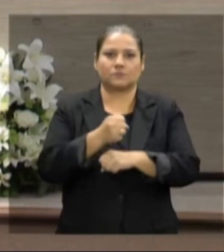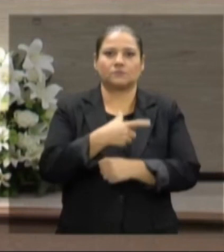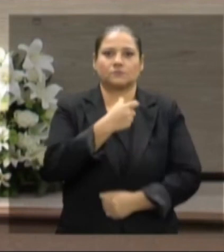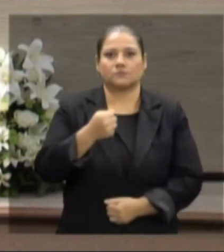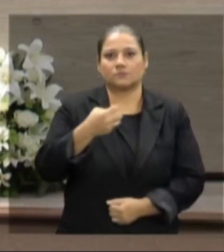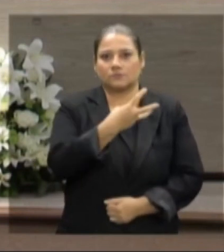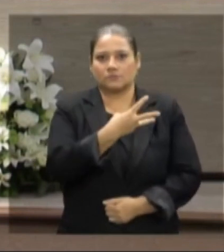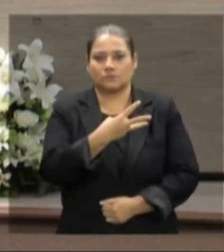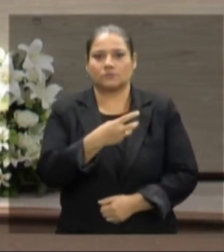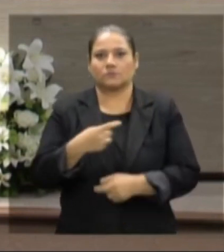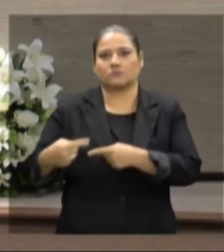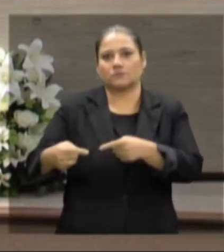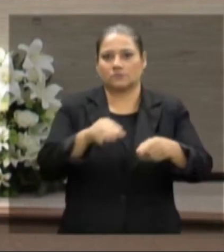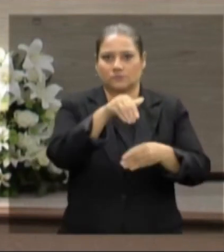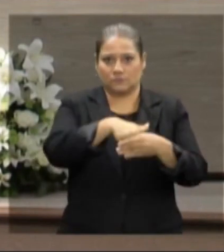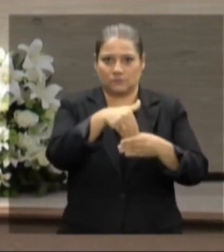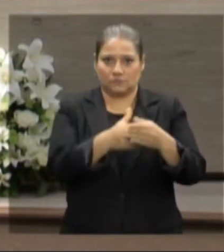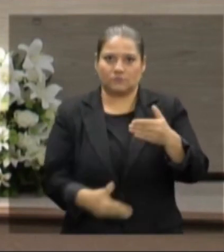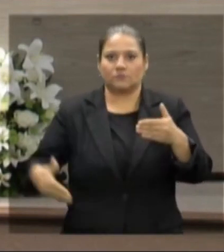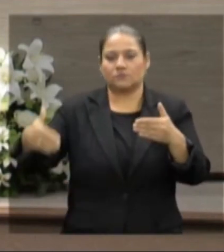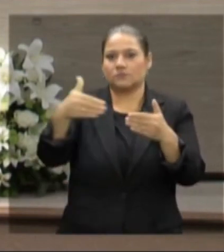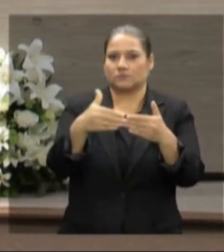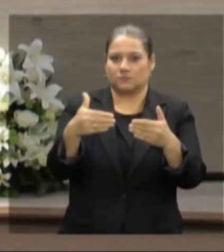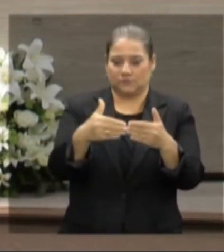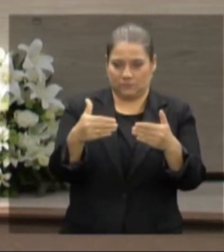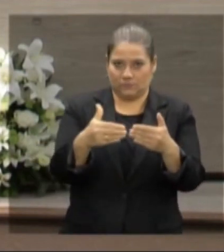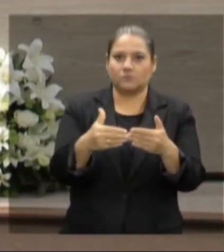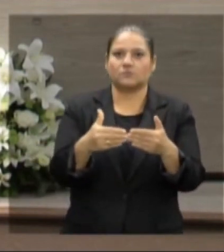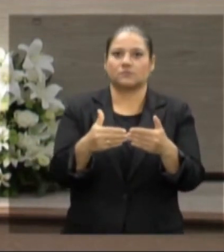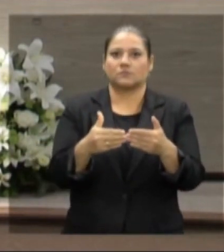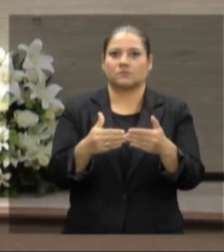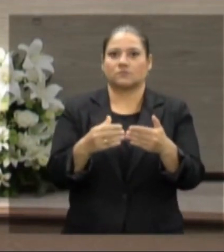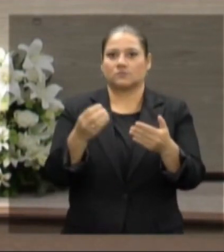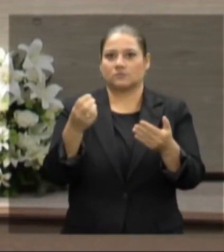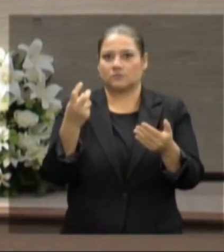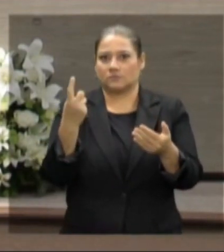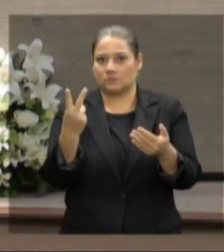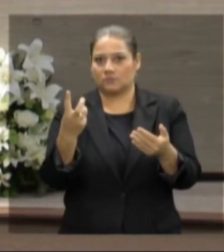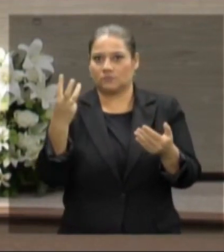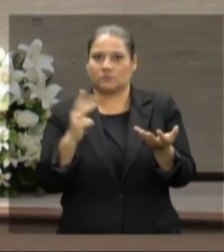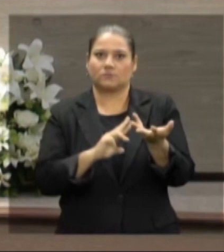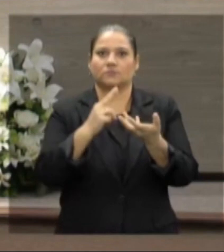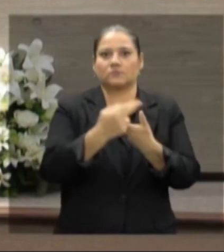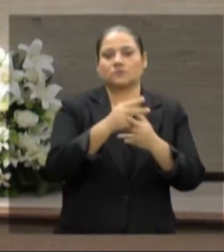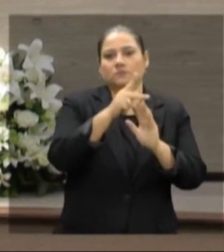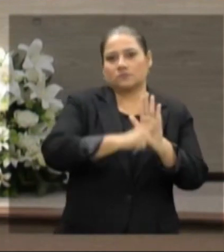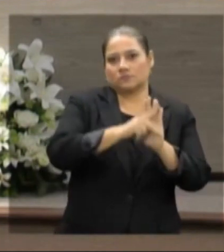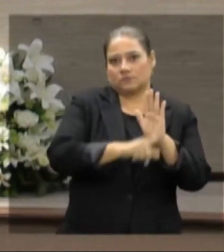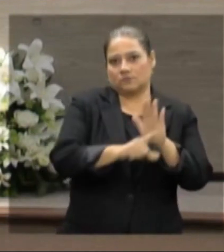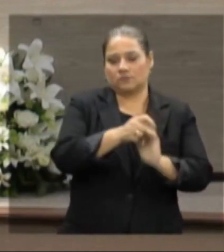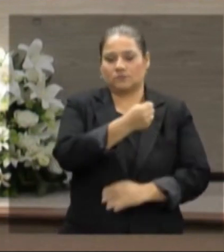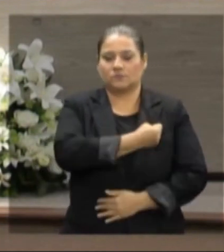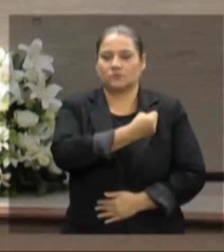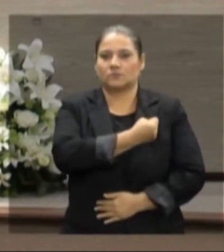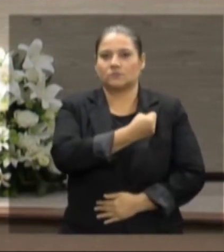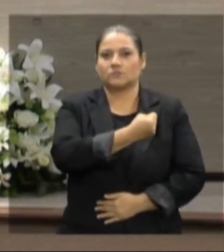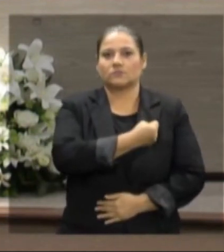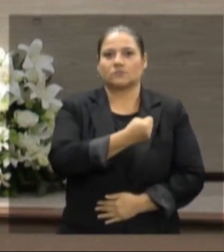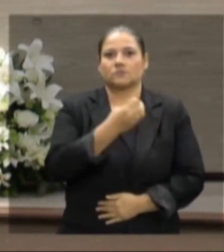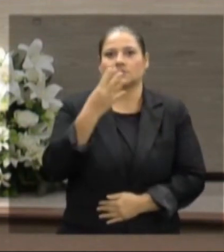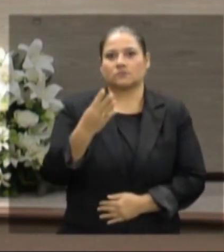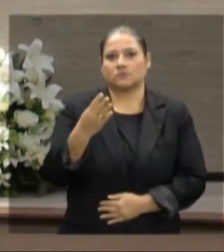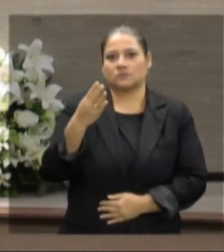17/10/2023. Em discussão e votação, os pareceres favoráveis da 2ª e 3ª comissões ao projeto de lei de